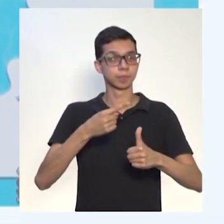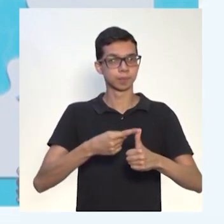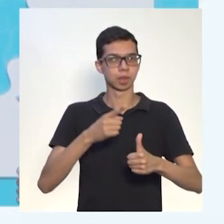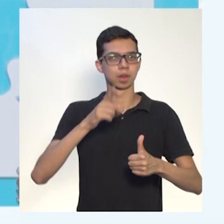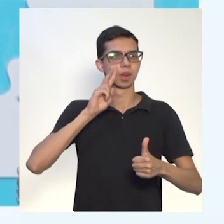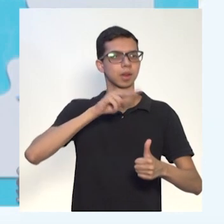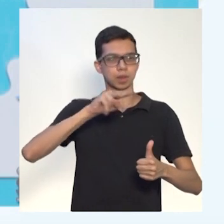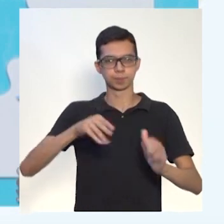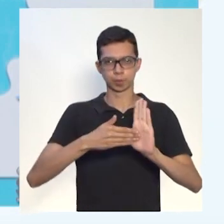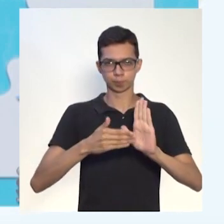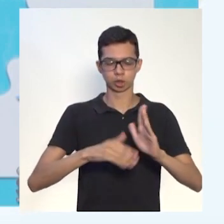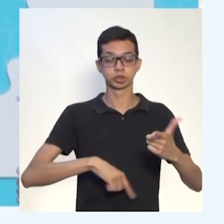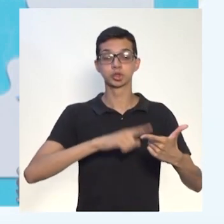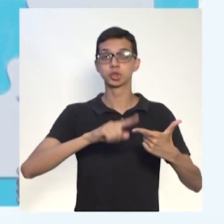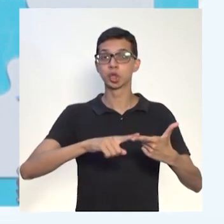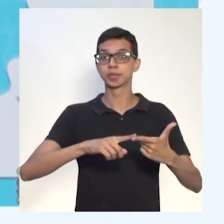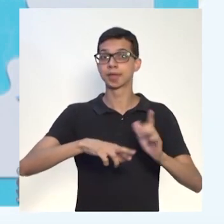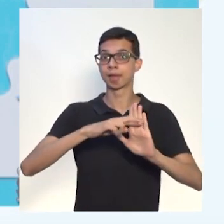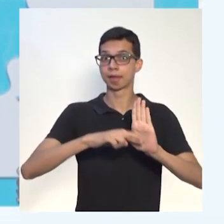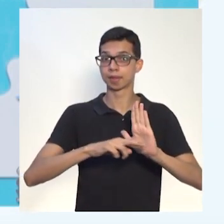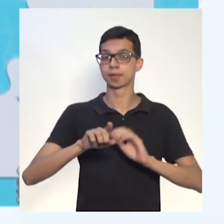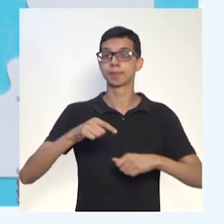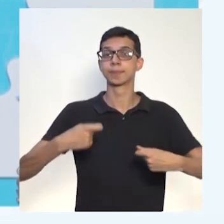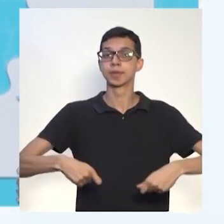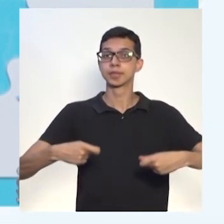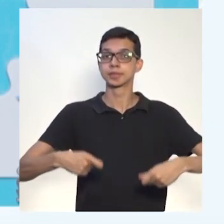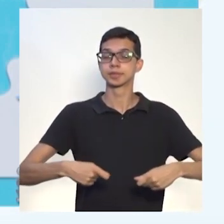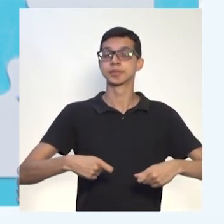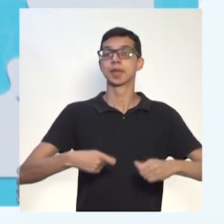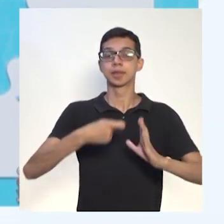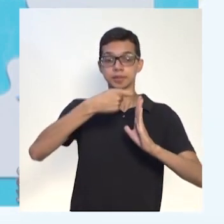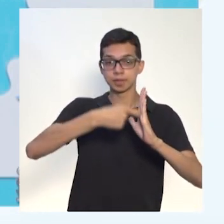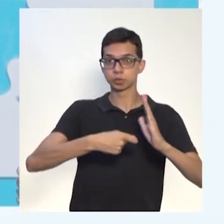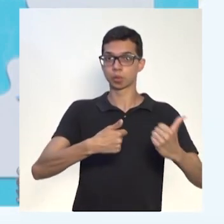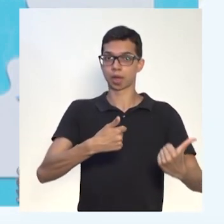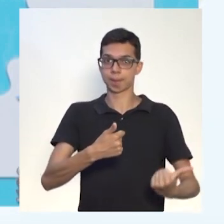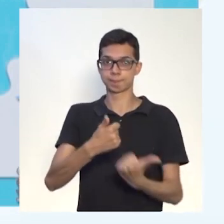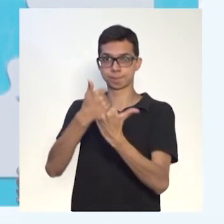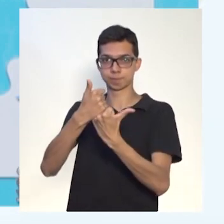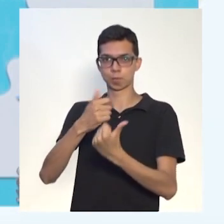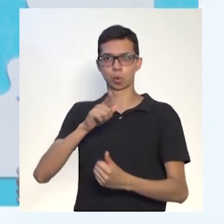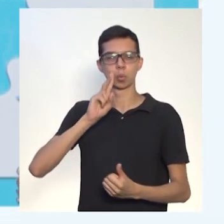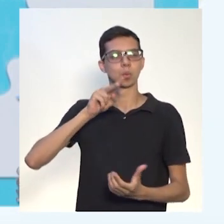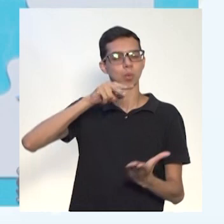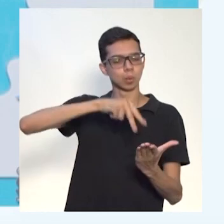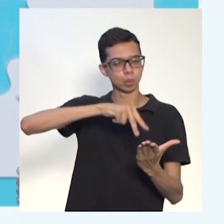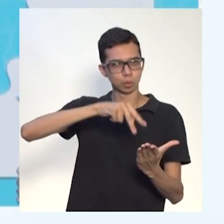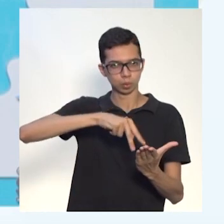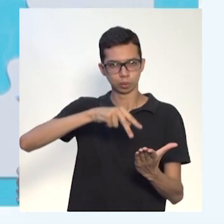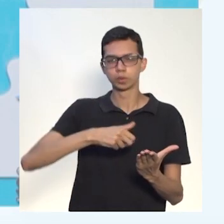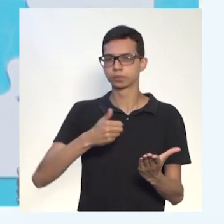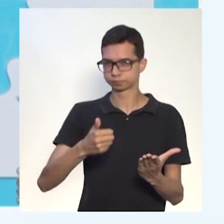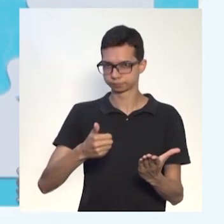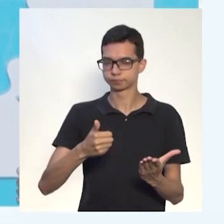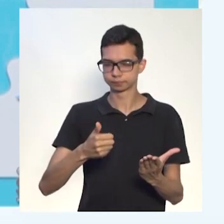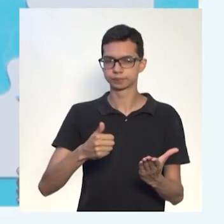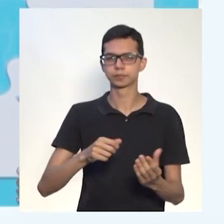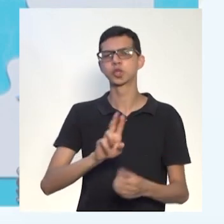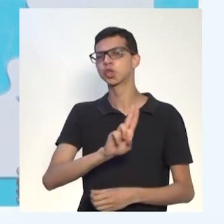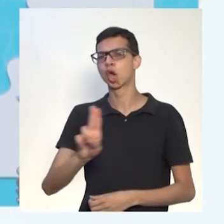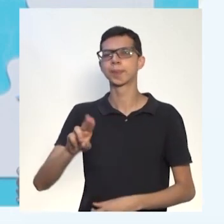os textos motivadores. Enquanto eu leio os textos motivadores ou textos de apoio, tanto faz,